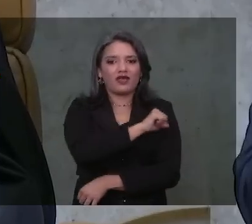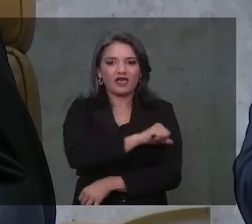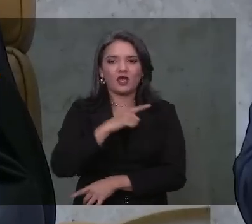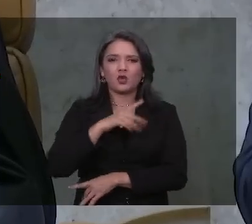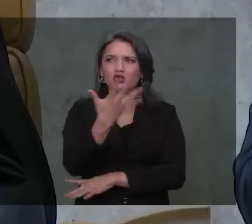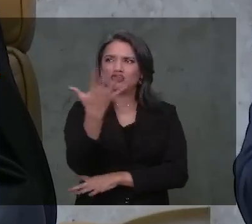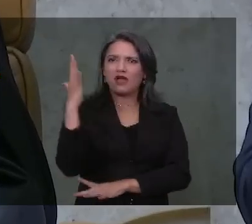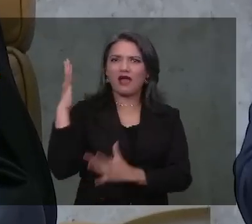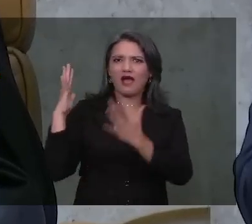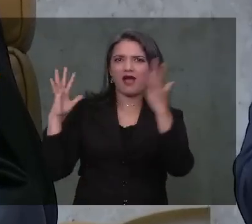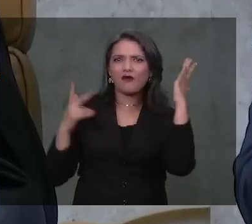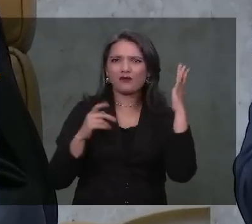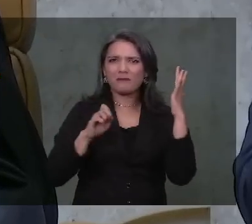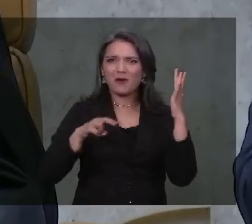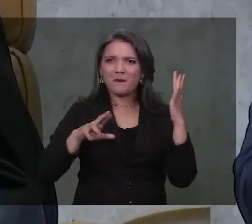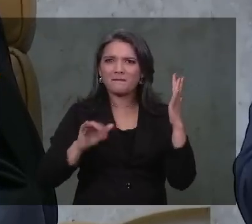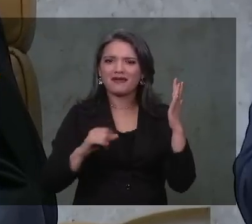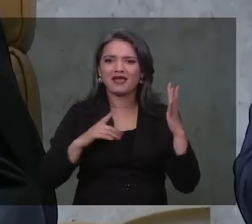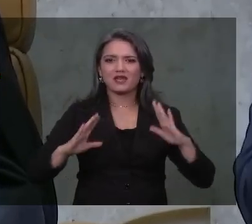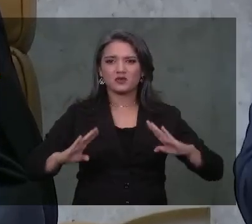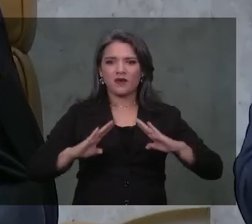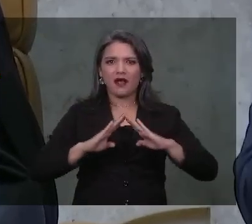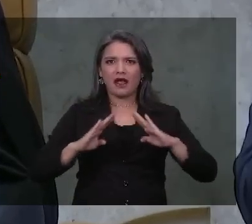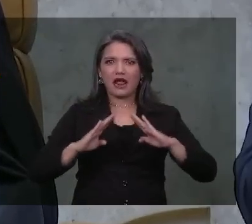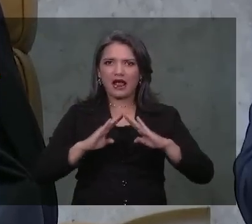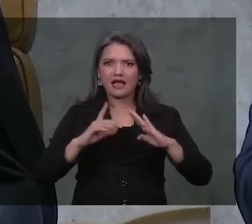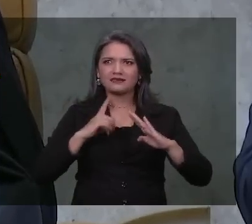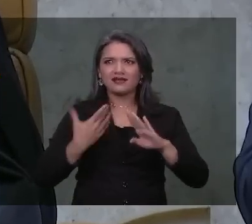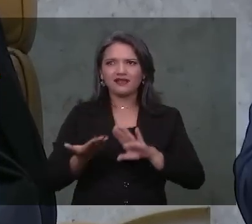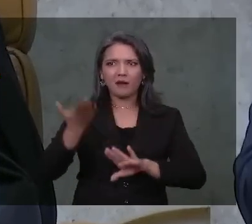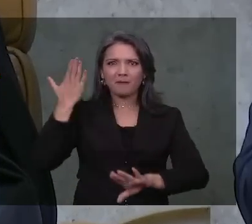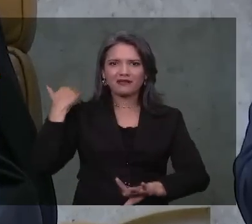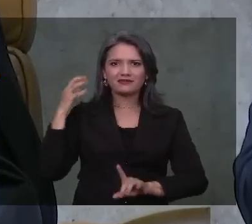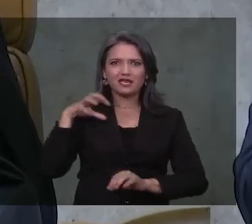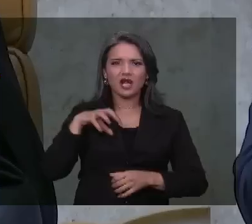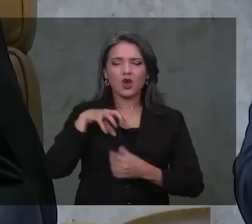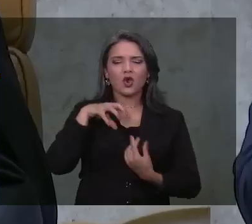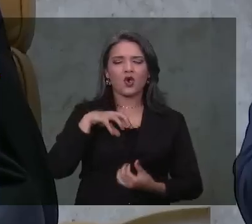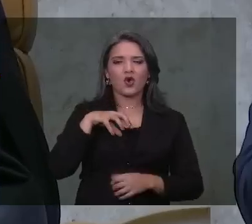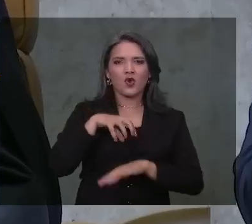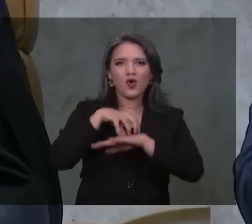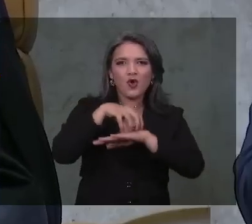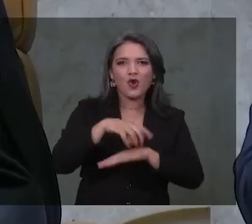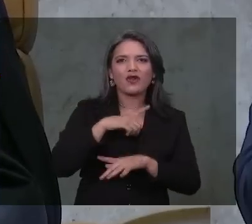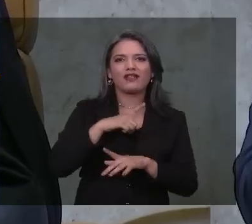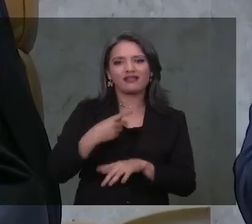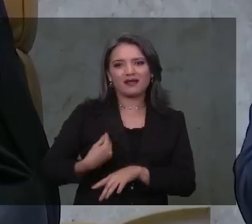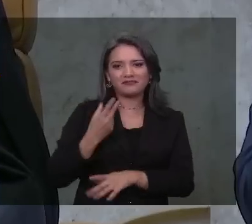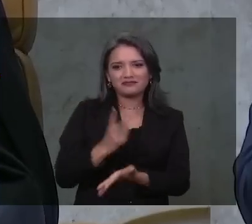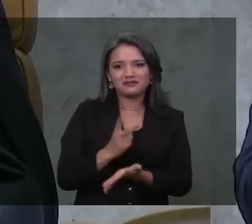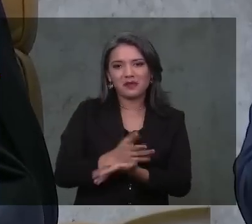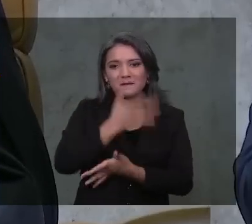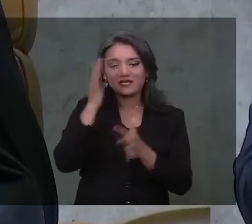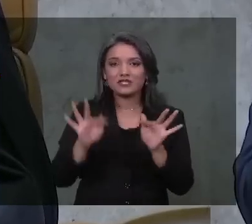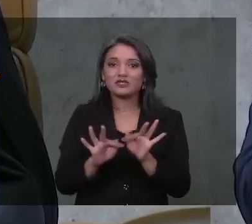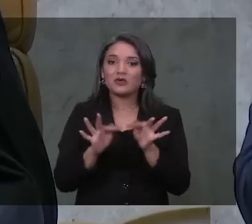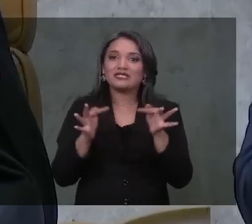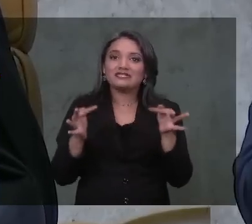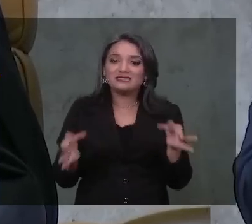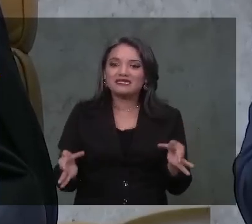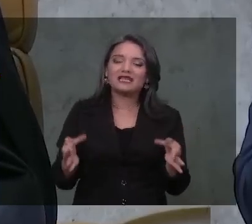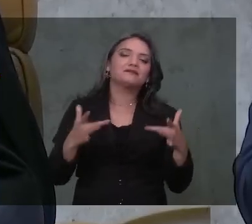imperiais, de um casario colonial preservado e de gente simples e generosa, como minha amada Tetê do